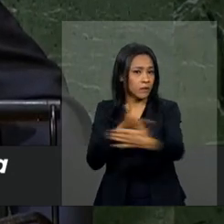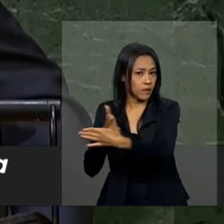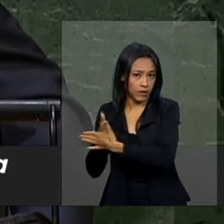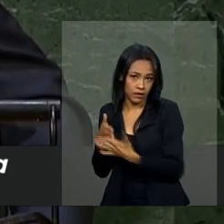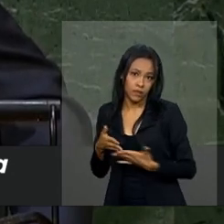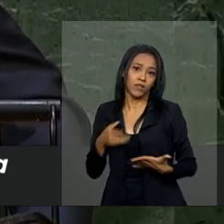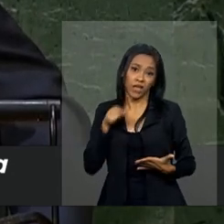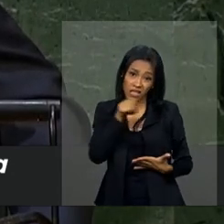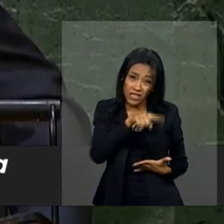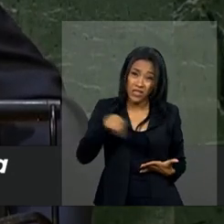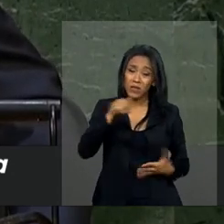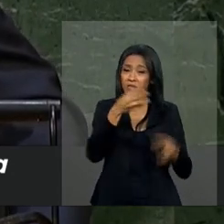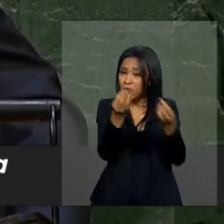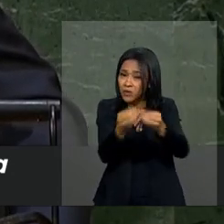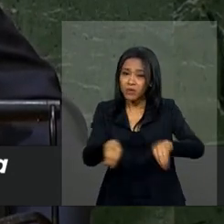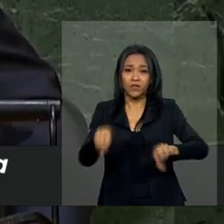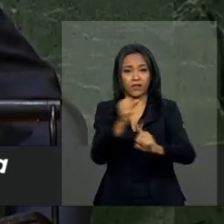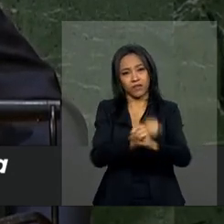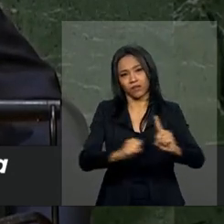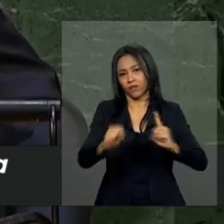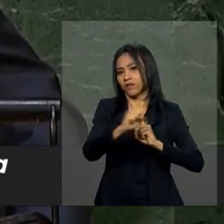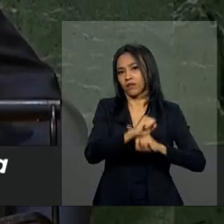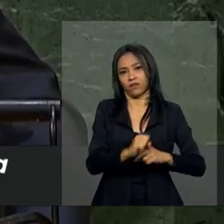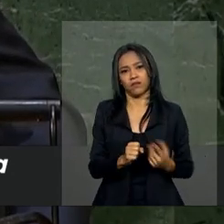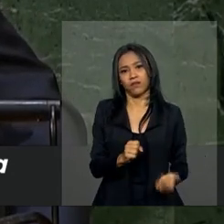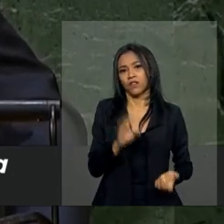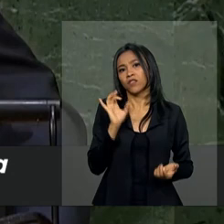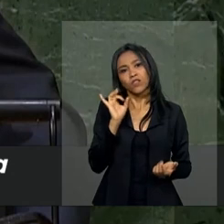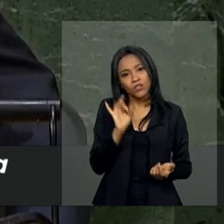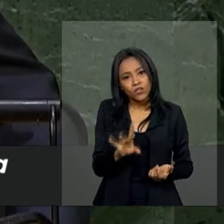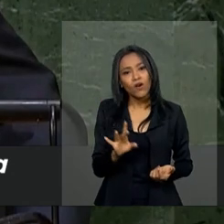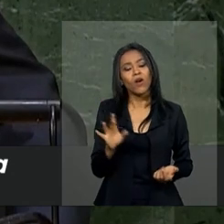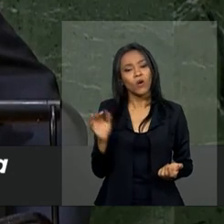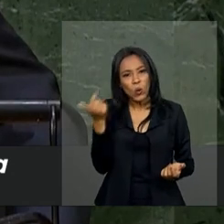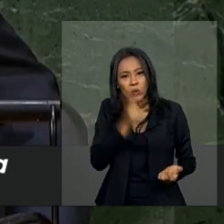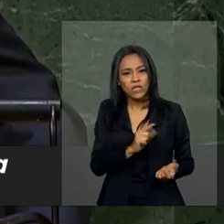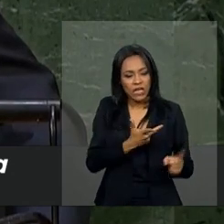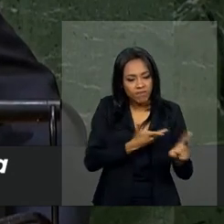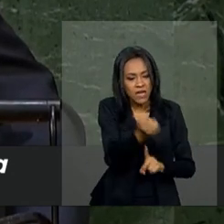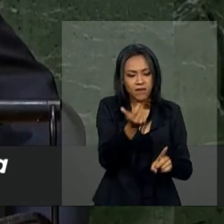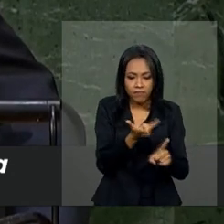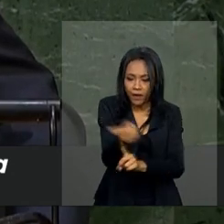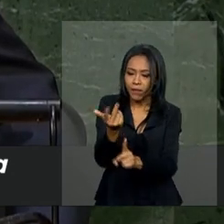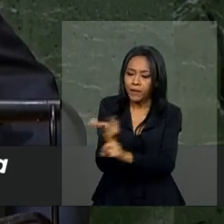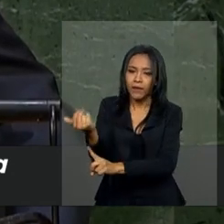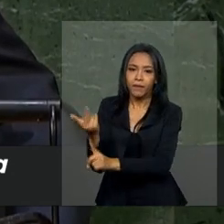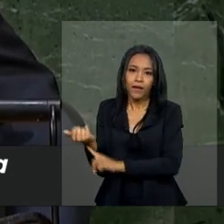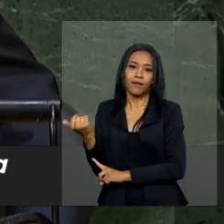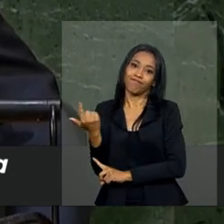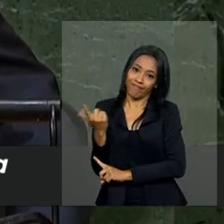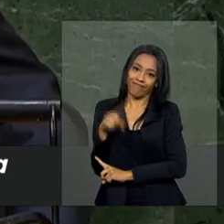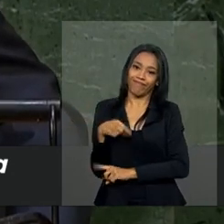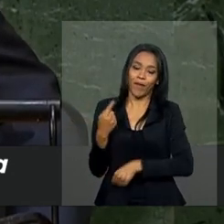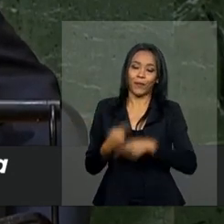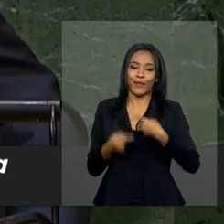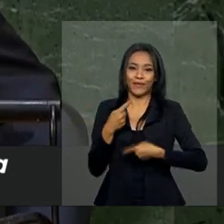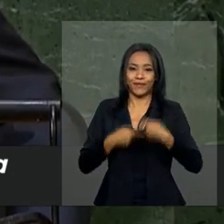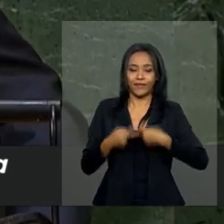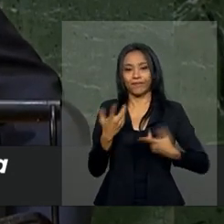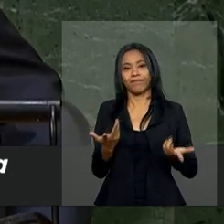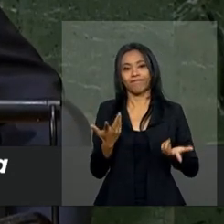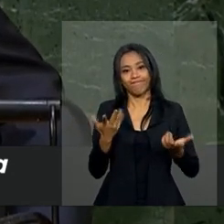corroem nossas sociedades e que só são eficazmente combatidos com políticas e